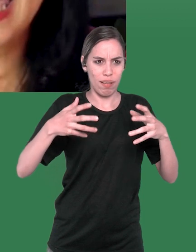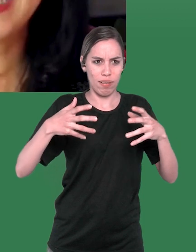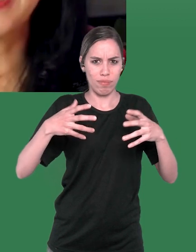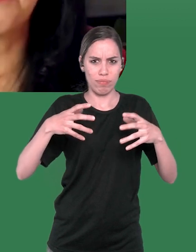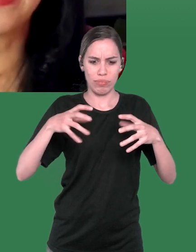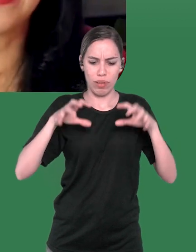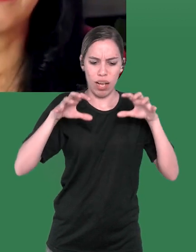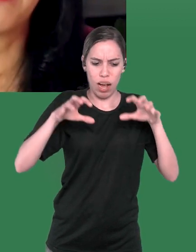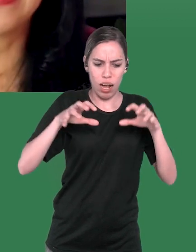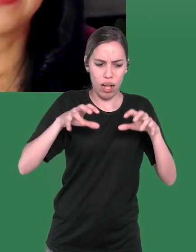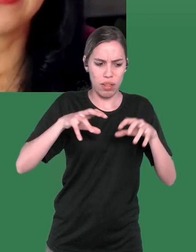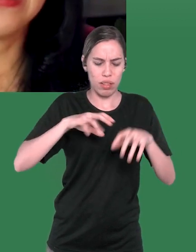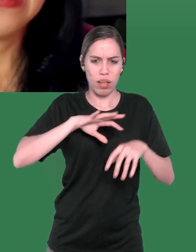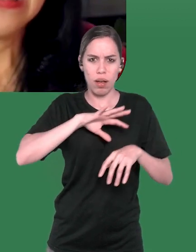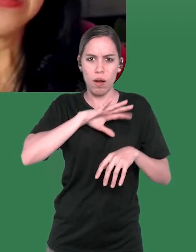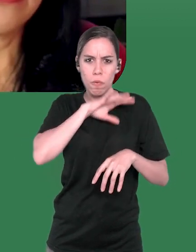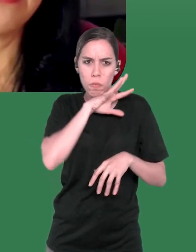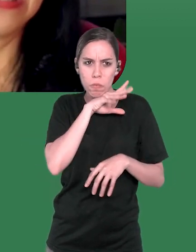carrega